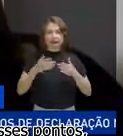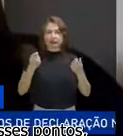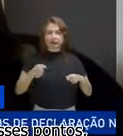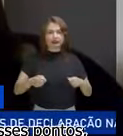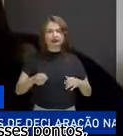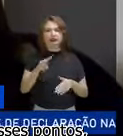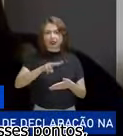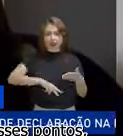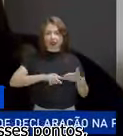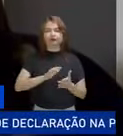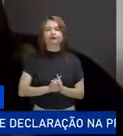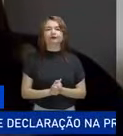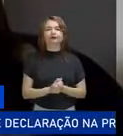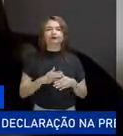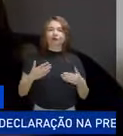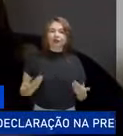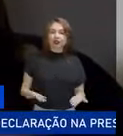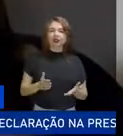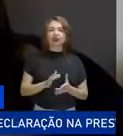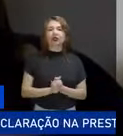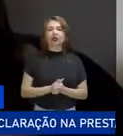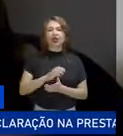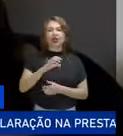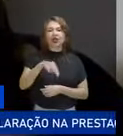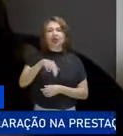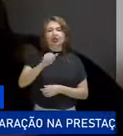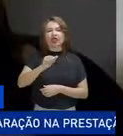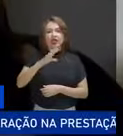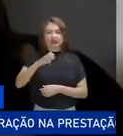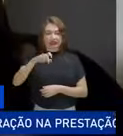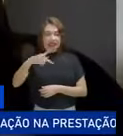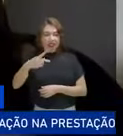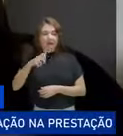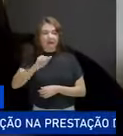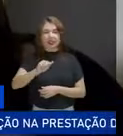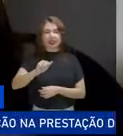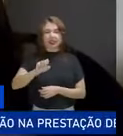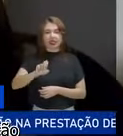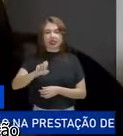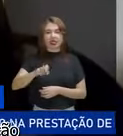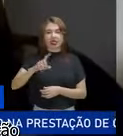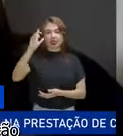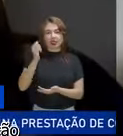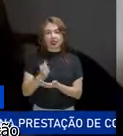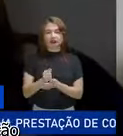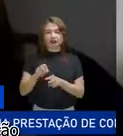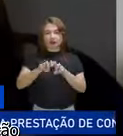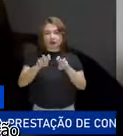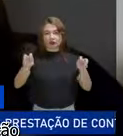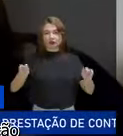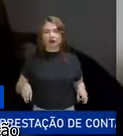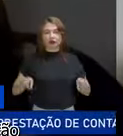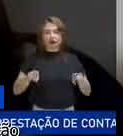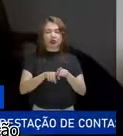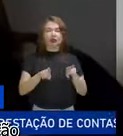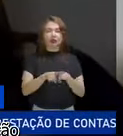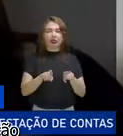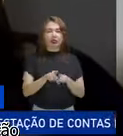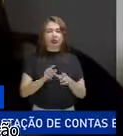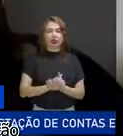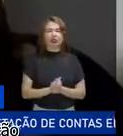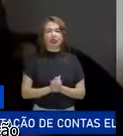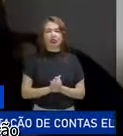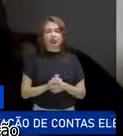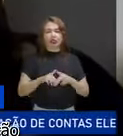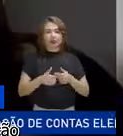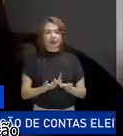os documentos, a análise do NACEP, a decisão do colegiado e também a